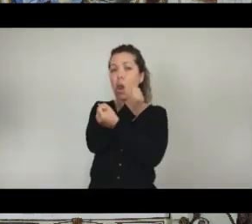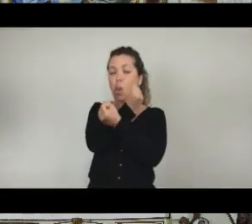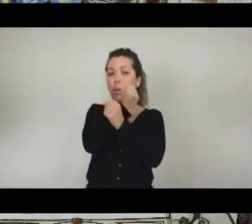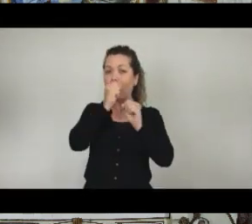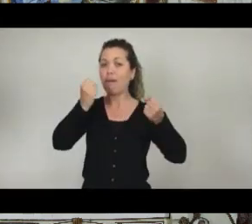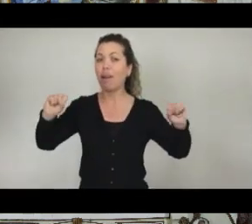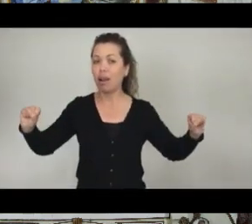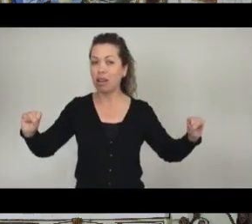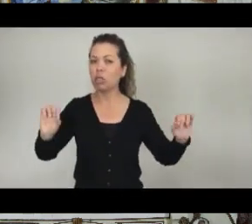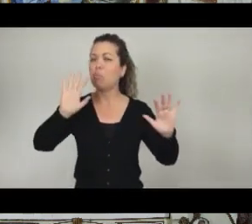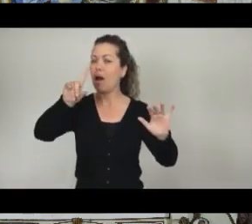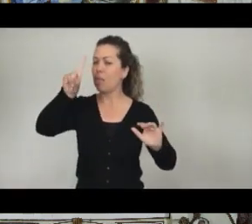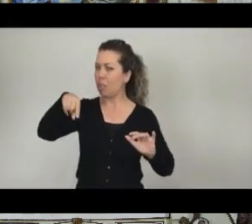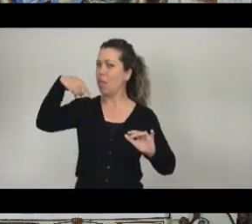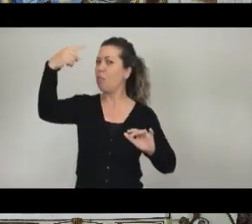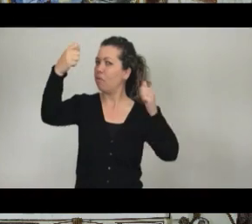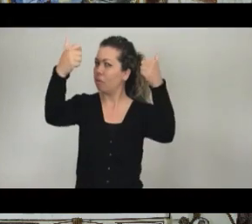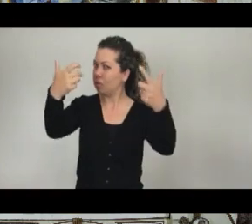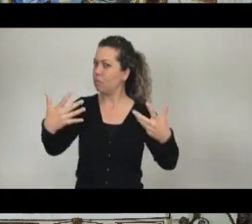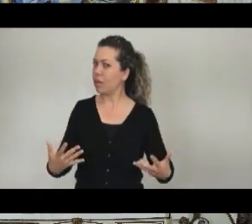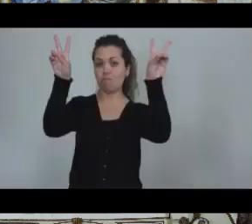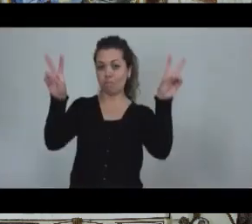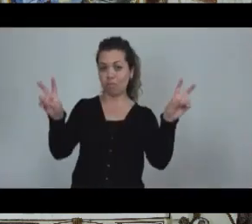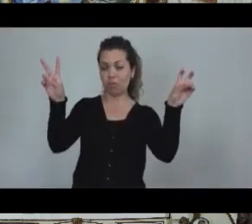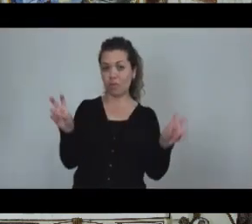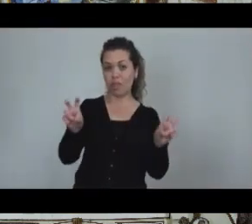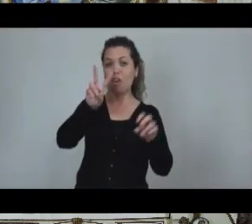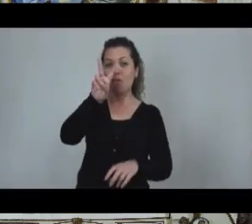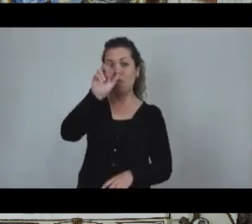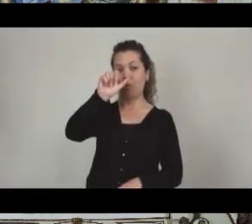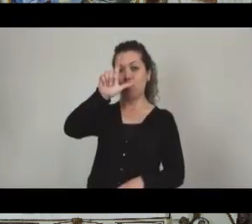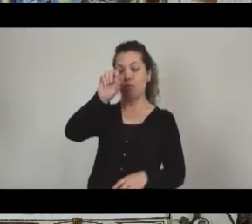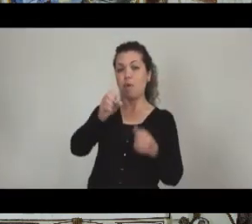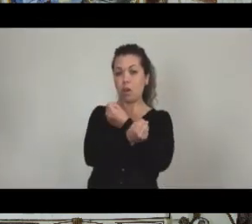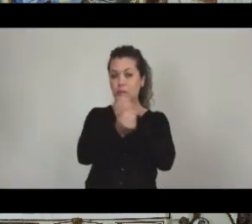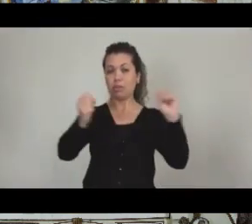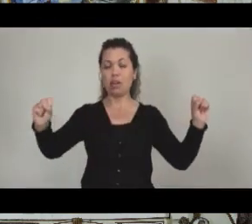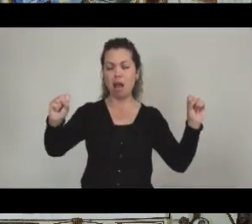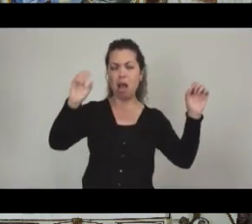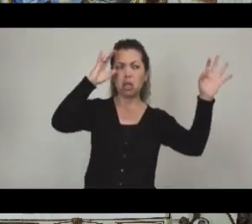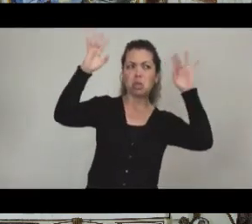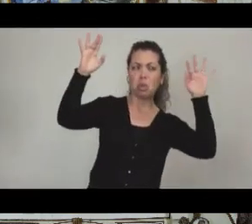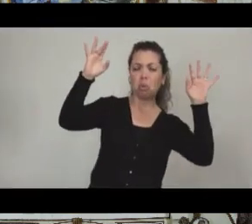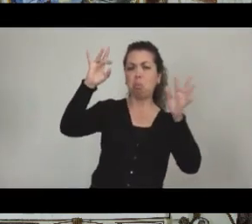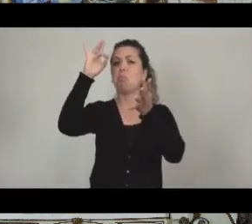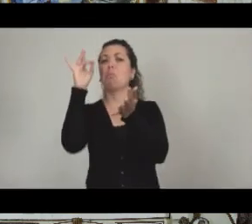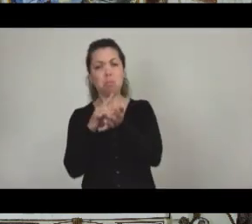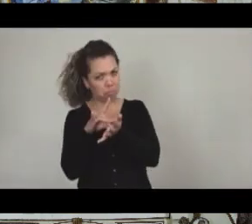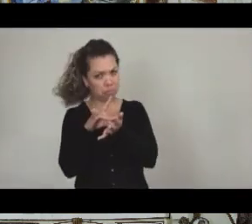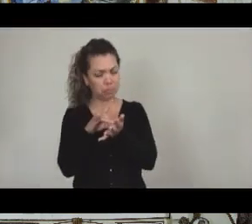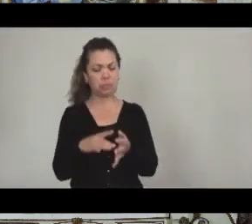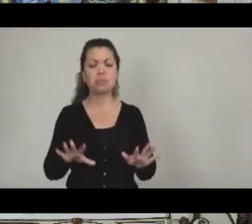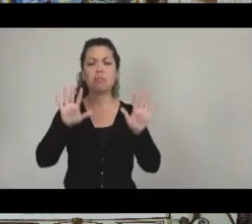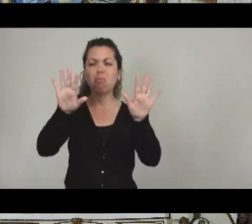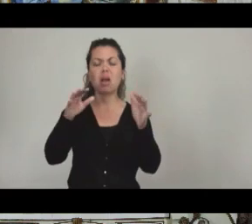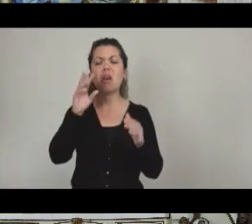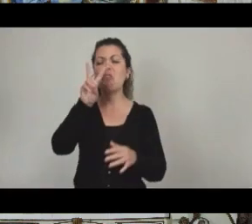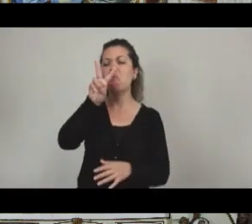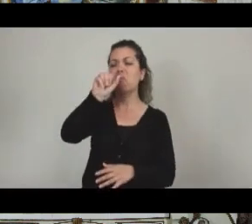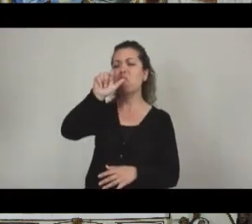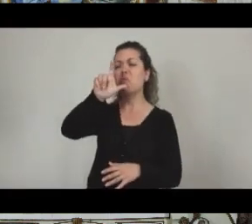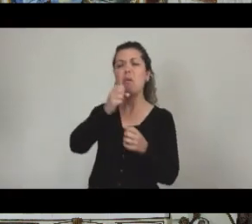seu significado para os iguapenses? No ano de 1647 foi encontrada na praia de Una